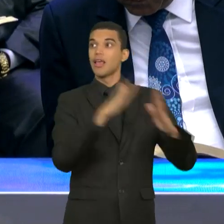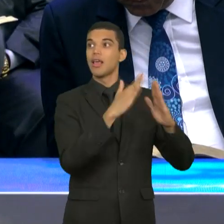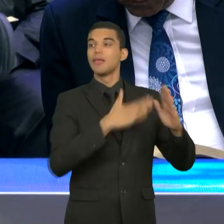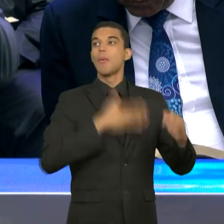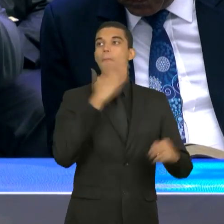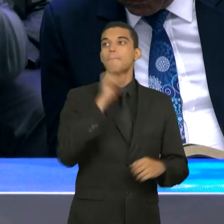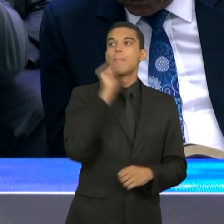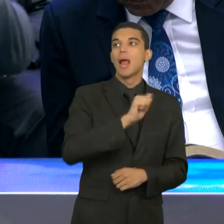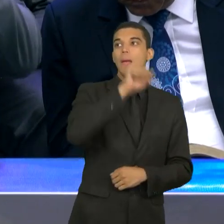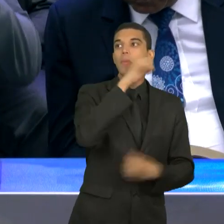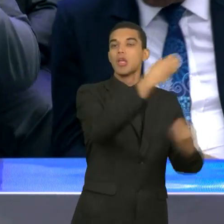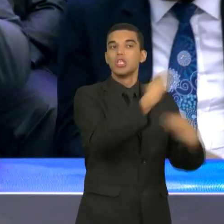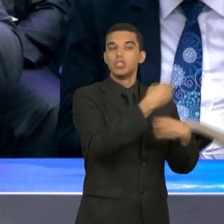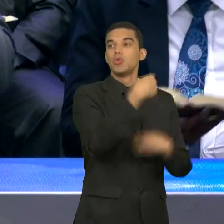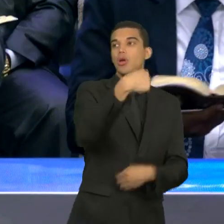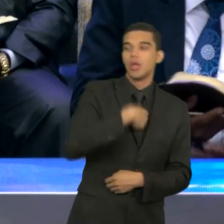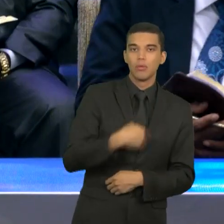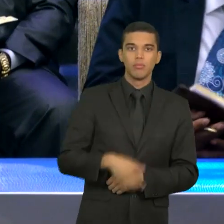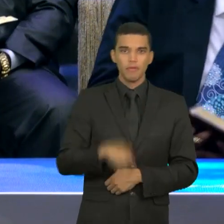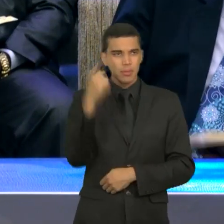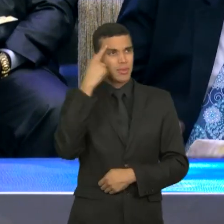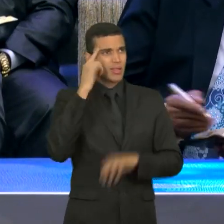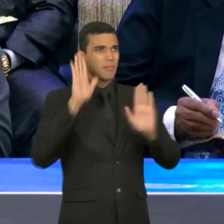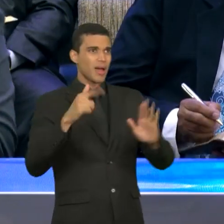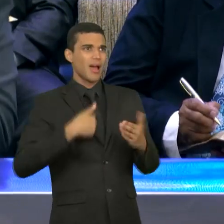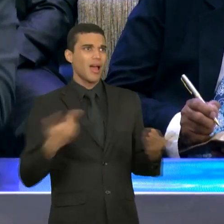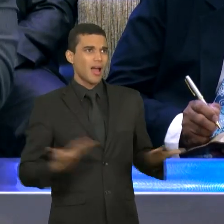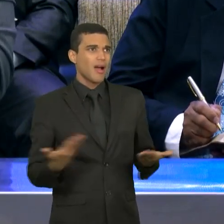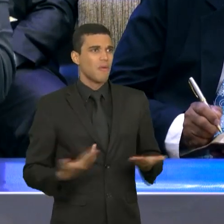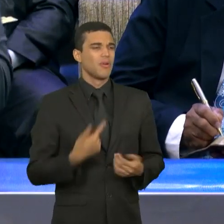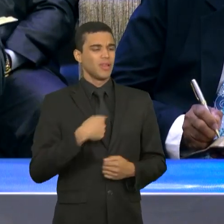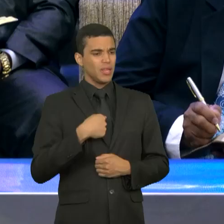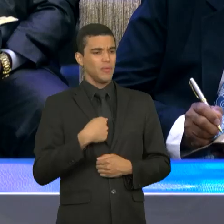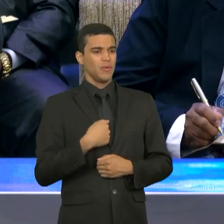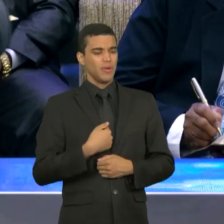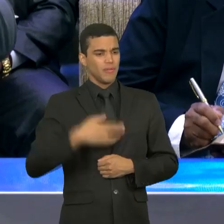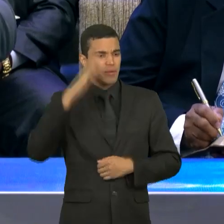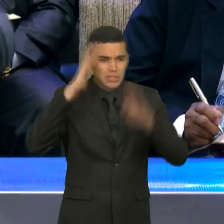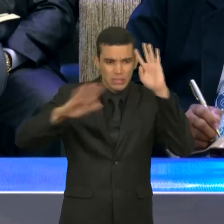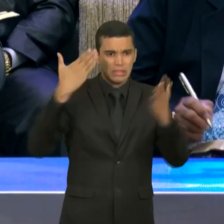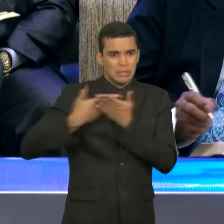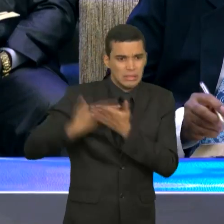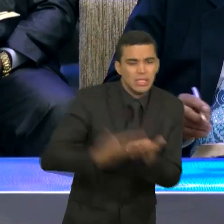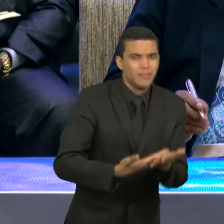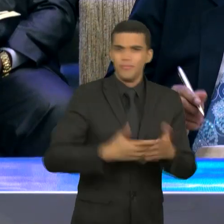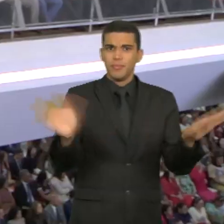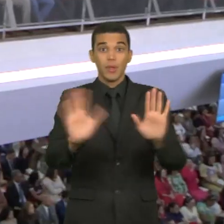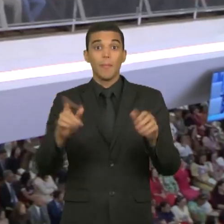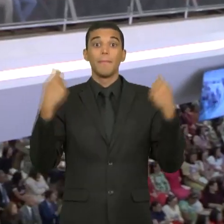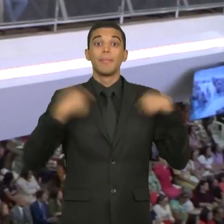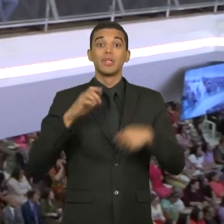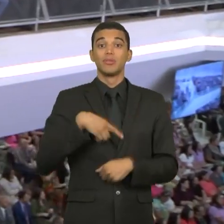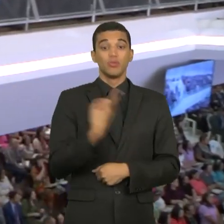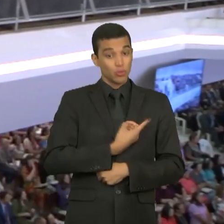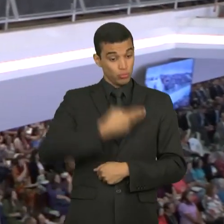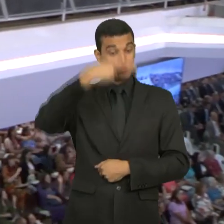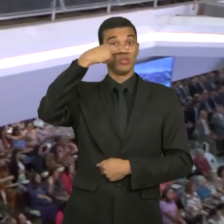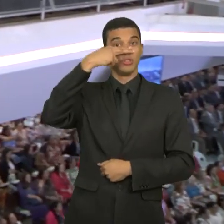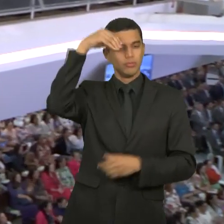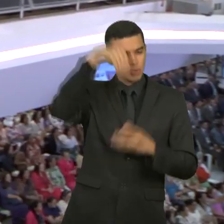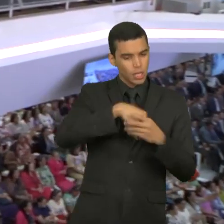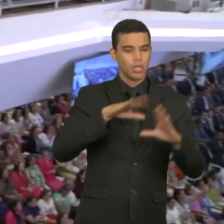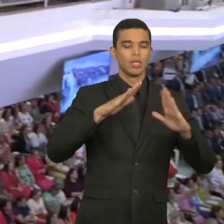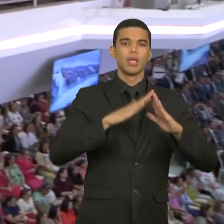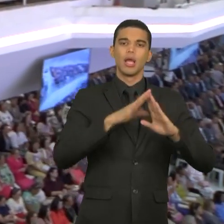filósofo eu tenho que ser um intelectual não nós temos que continuar sendo quentes em nome de Jesus tem que ter culto na nossa